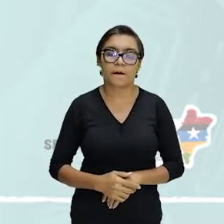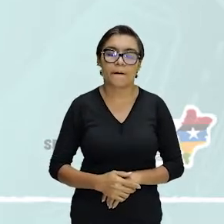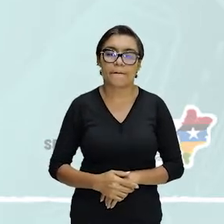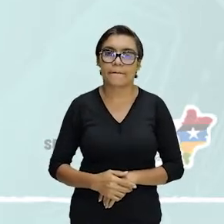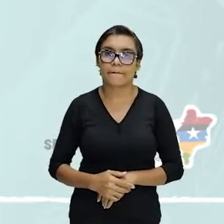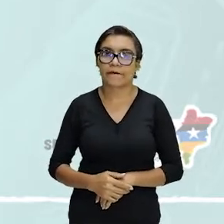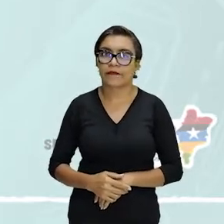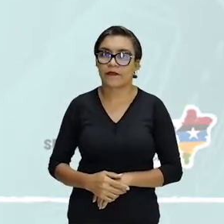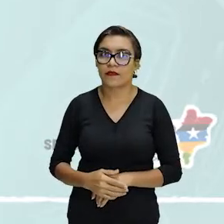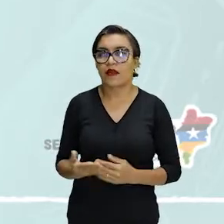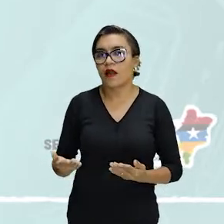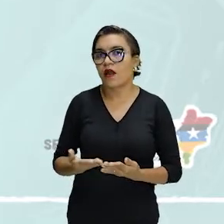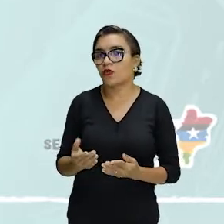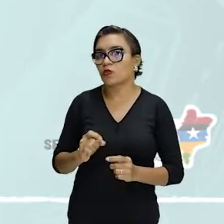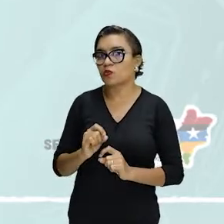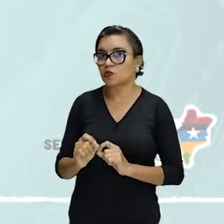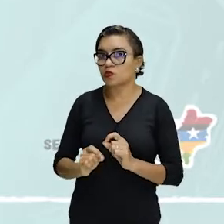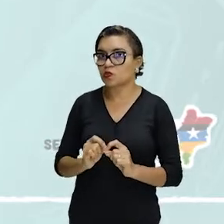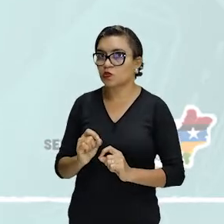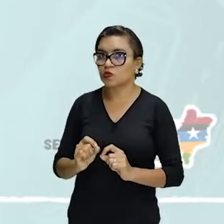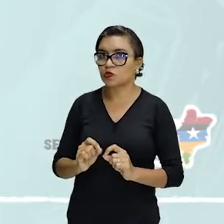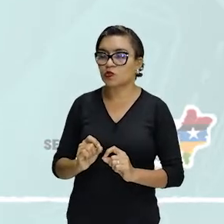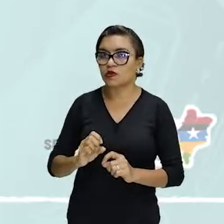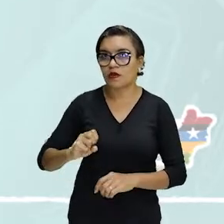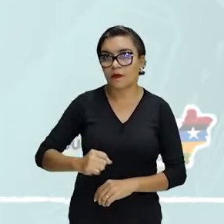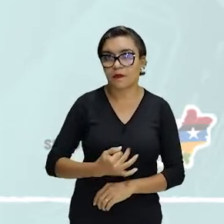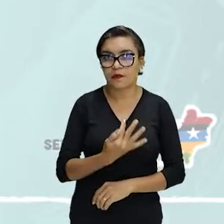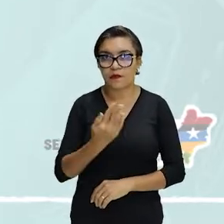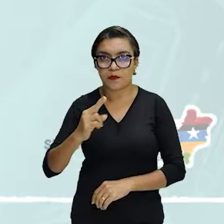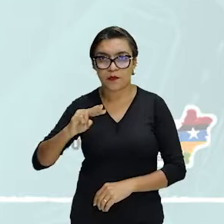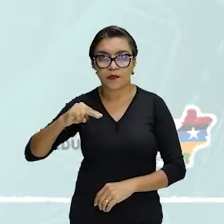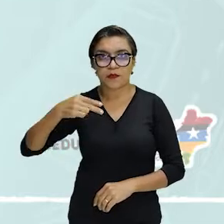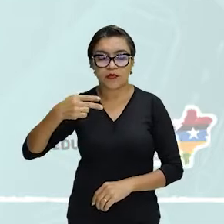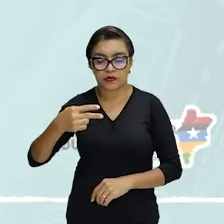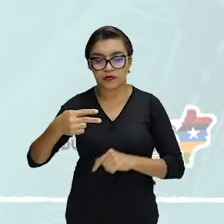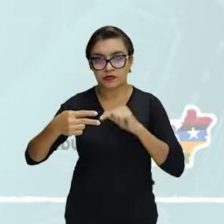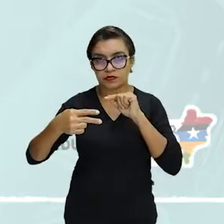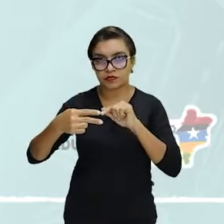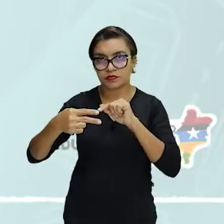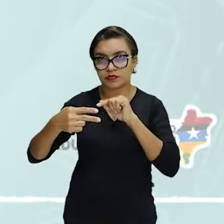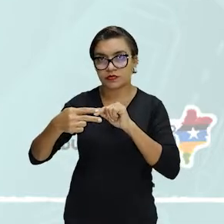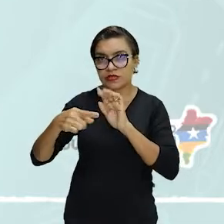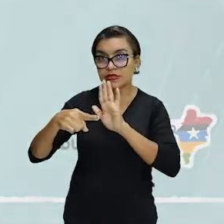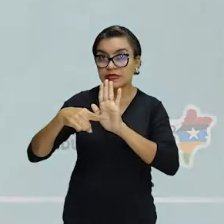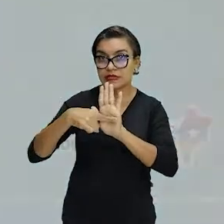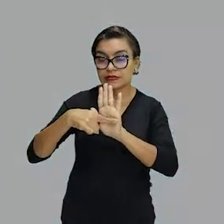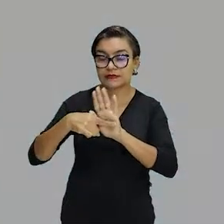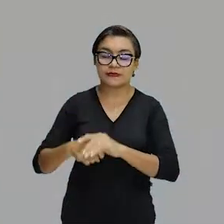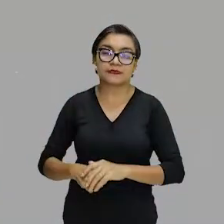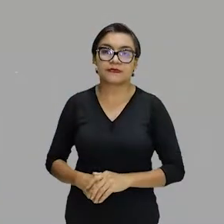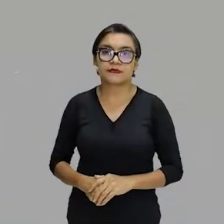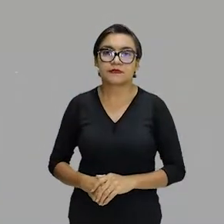Vamos ver agora o caso da potência quando esse expoente é um número negativo.